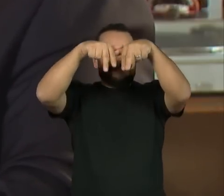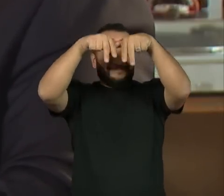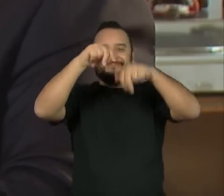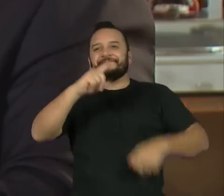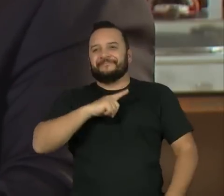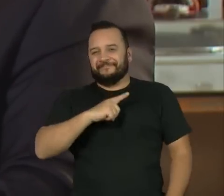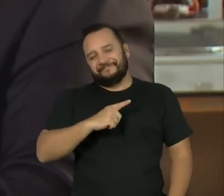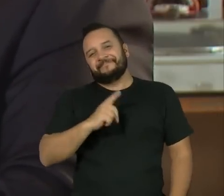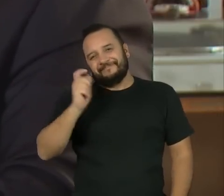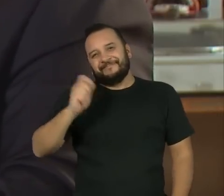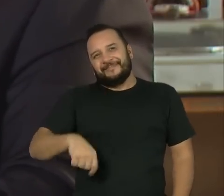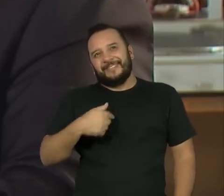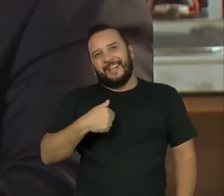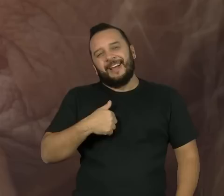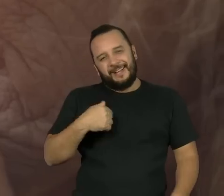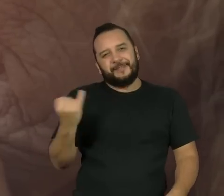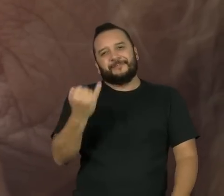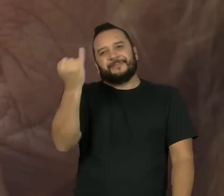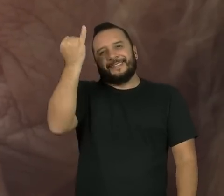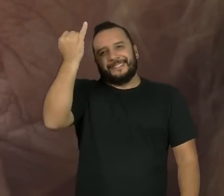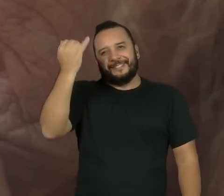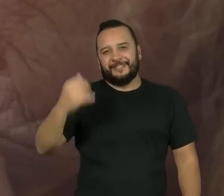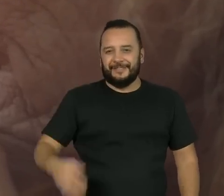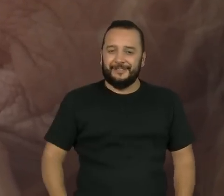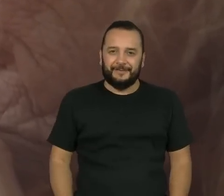mesmo tempo, mais relevantes.